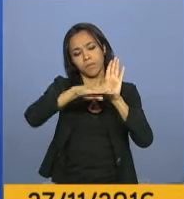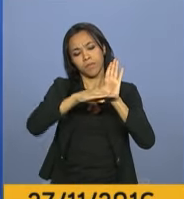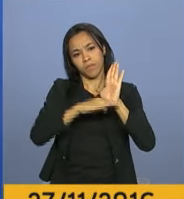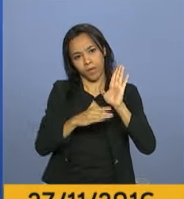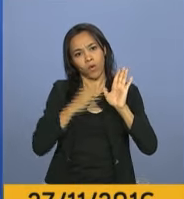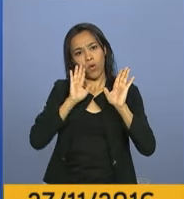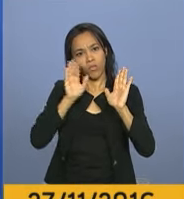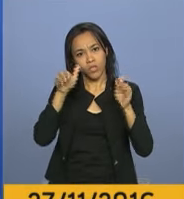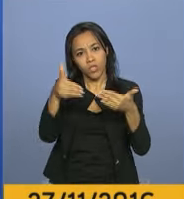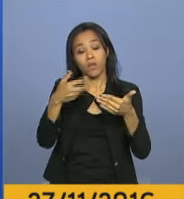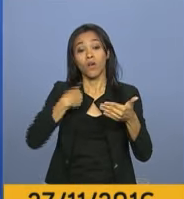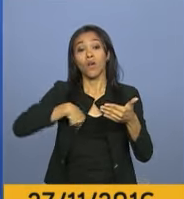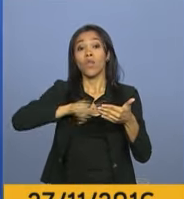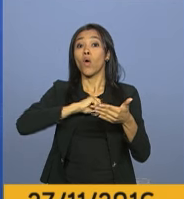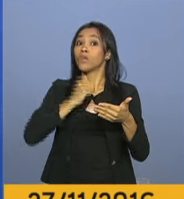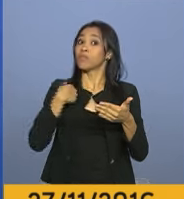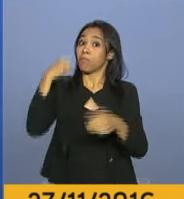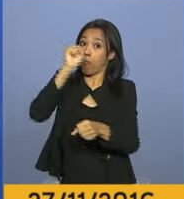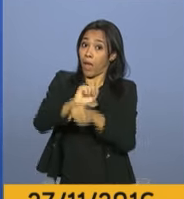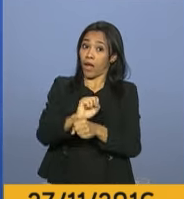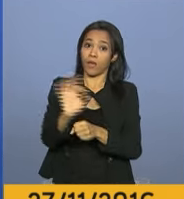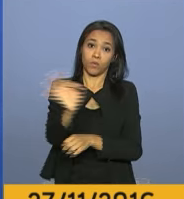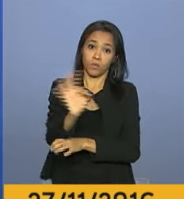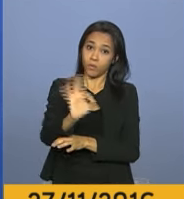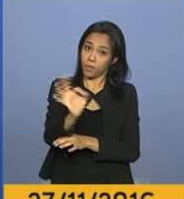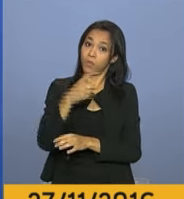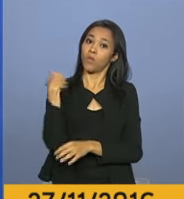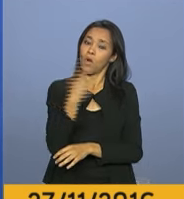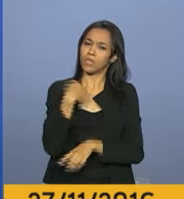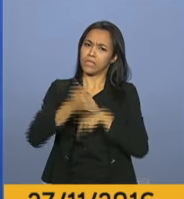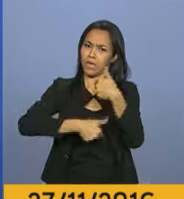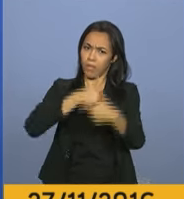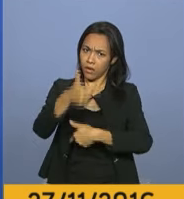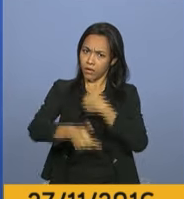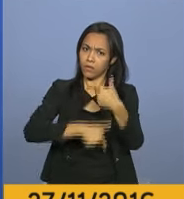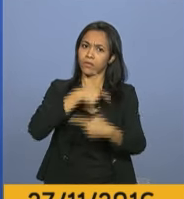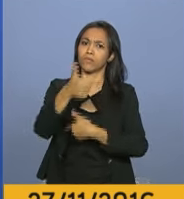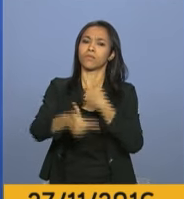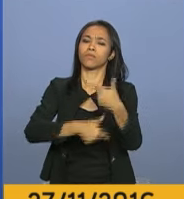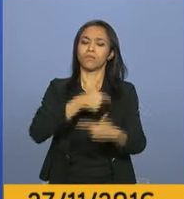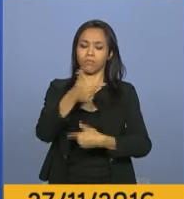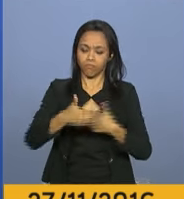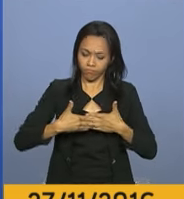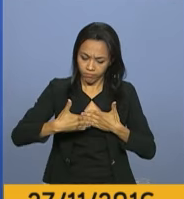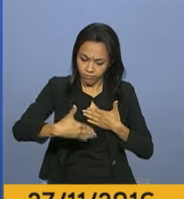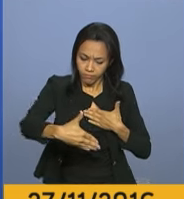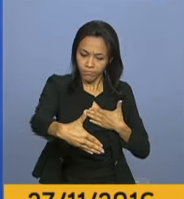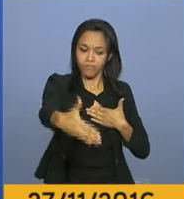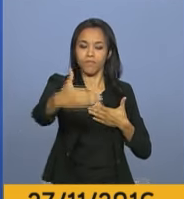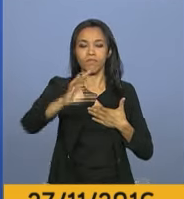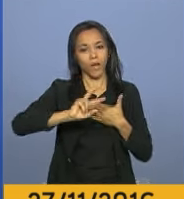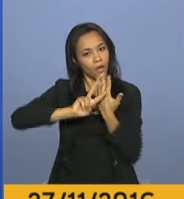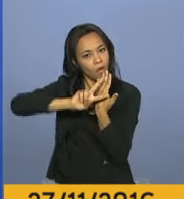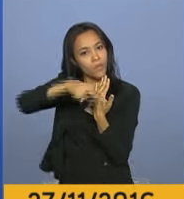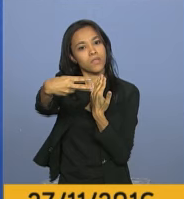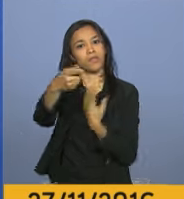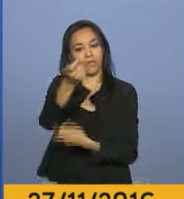a isso. Ou seja, nós não estamos parados. Nós estamos trabalhando para agora gerar o